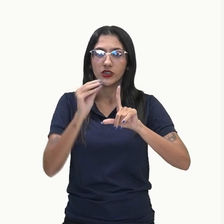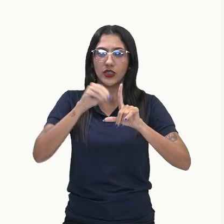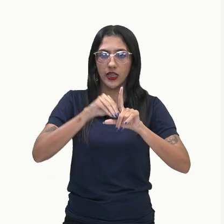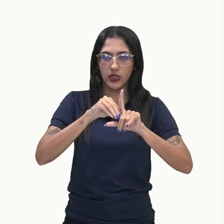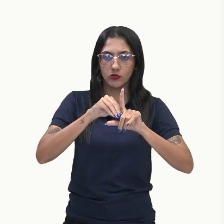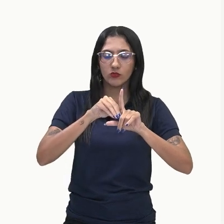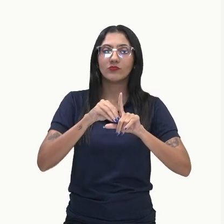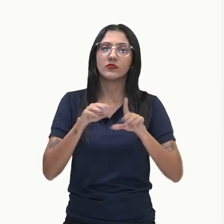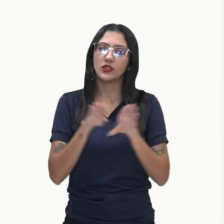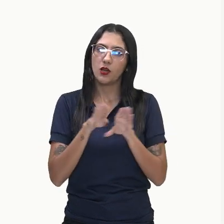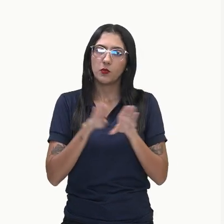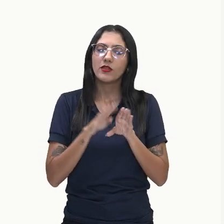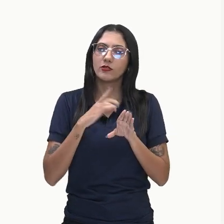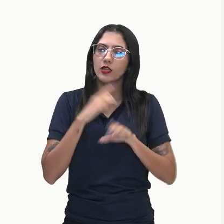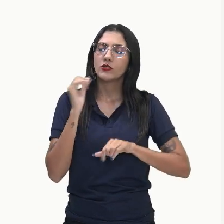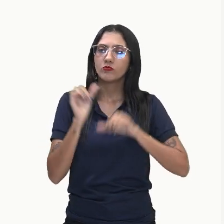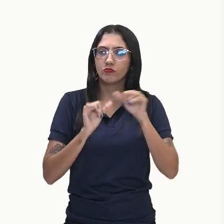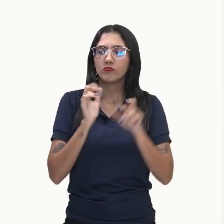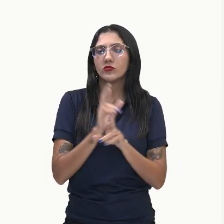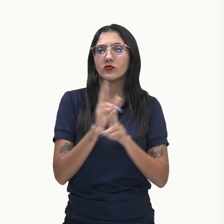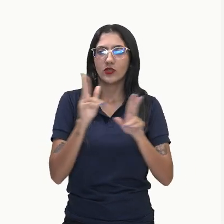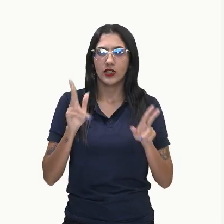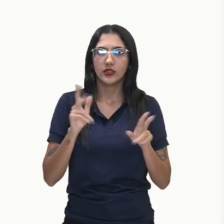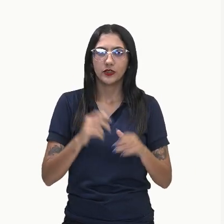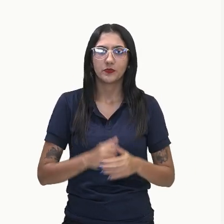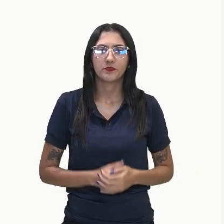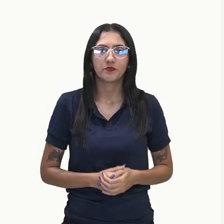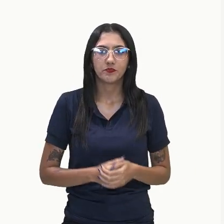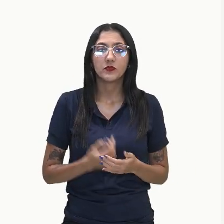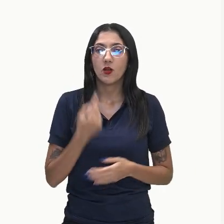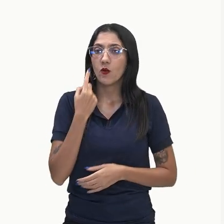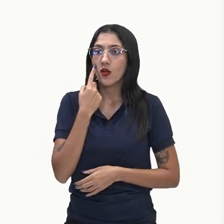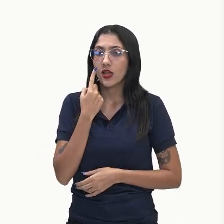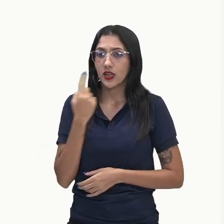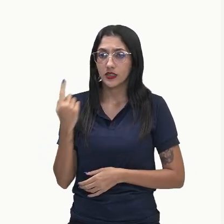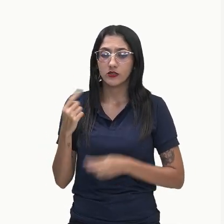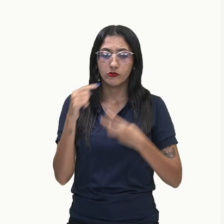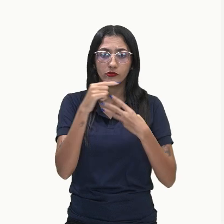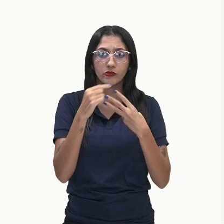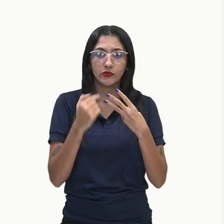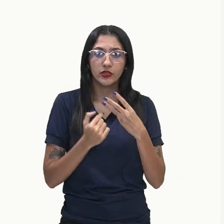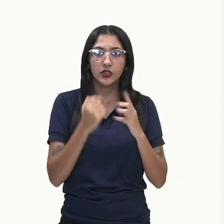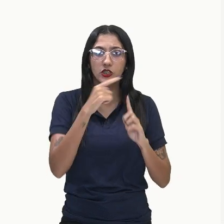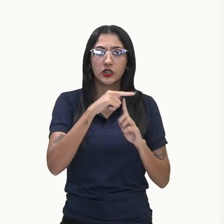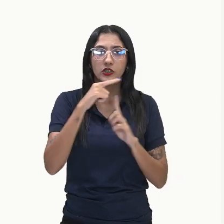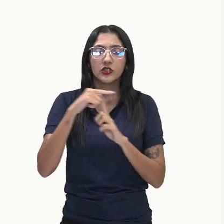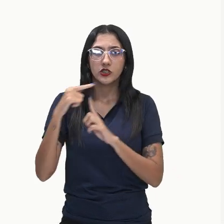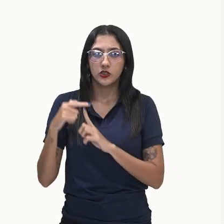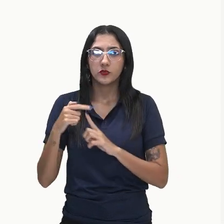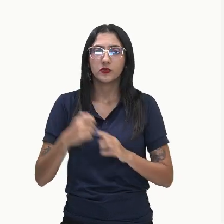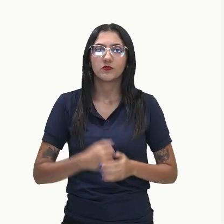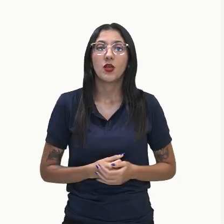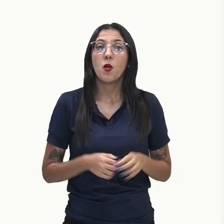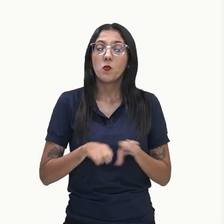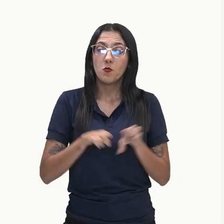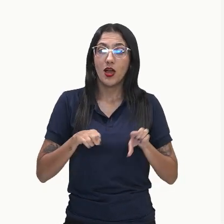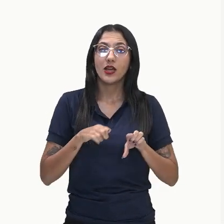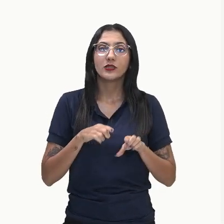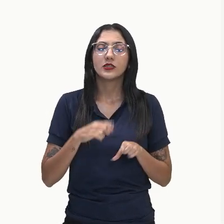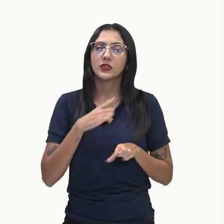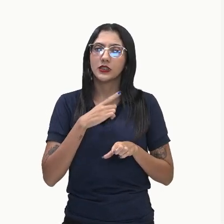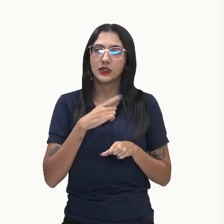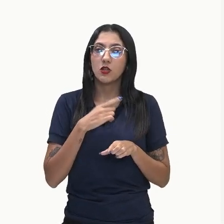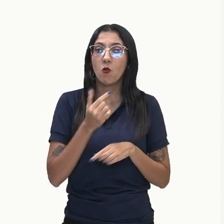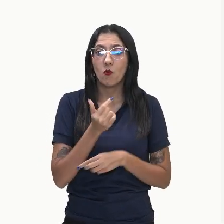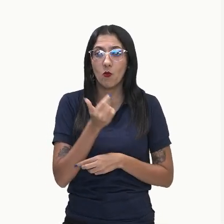serão diferentes entre si. Essa foi a classificação ali em relação aos lados, mas nós temos